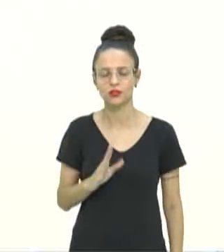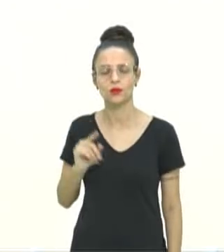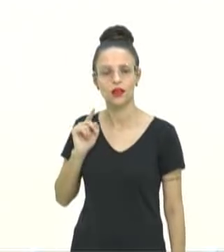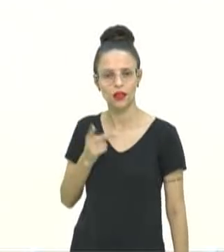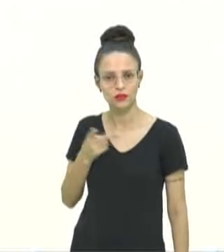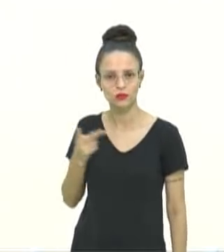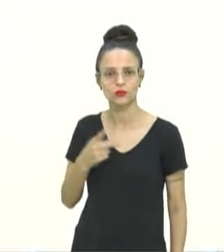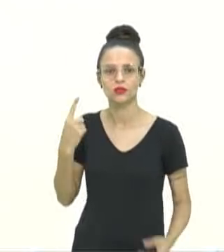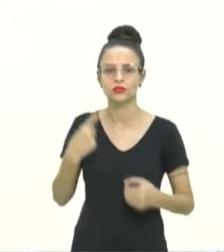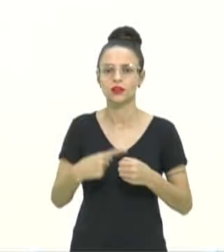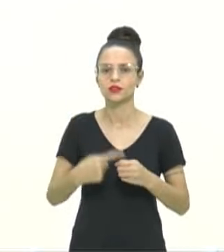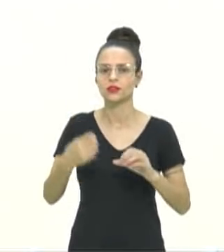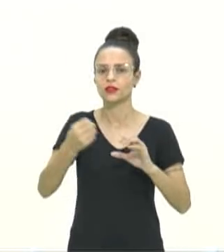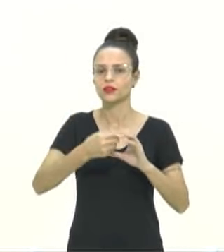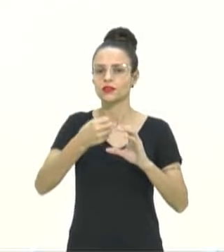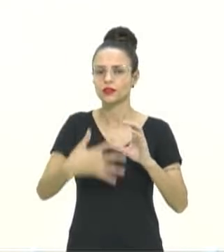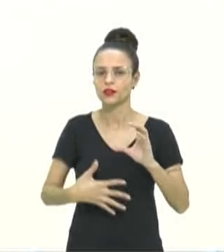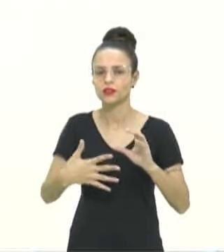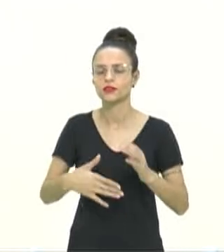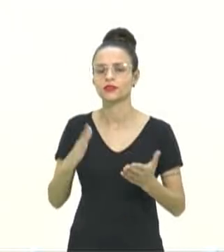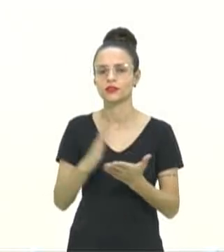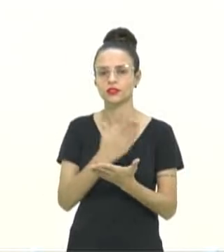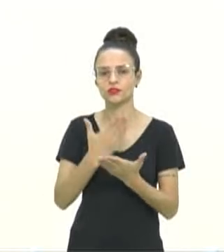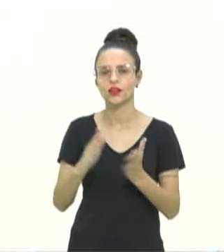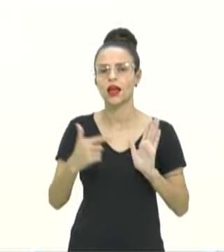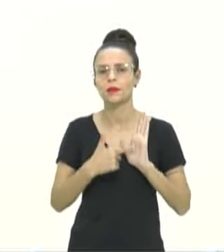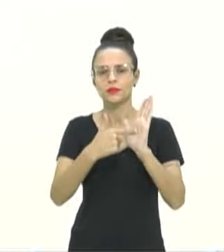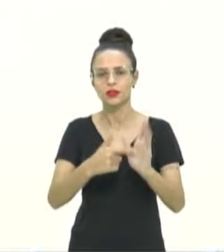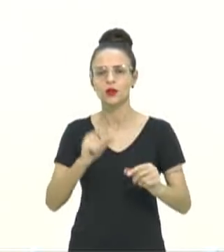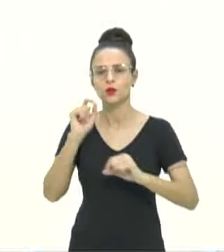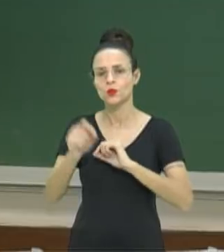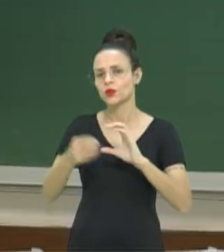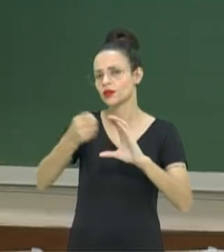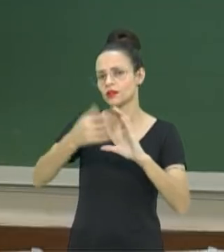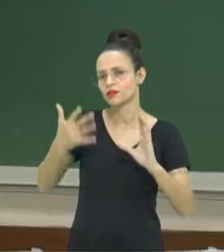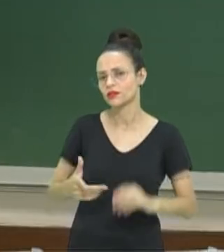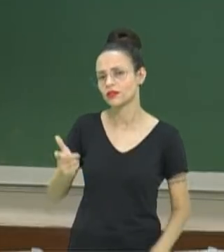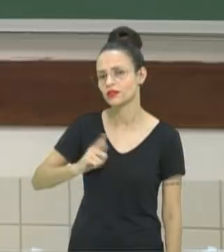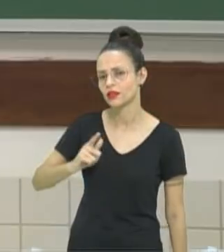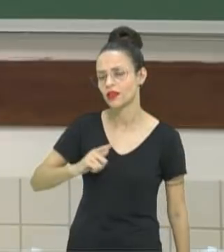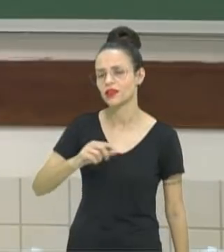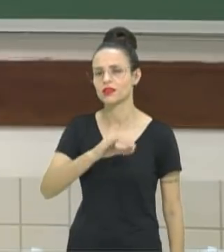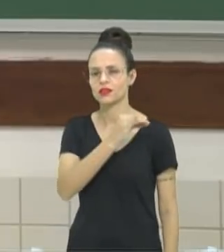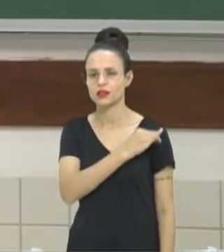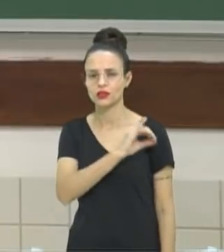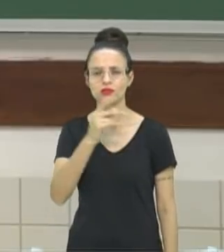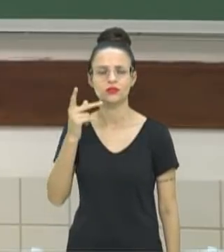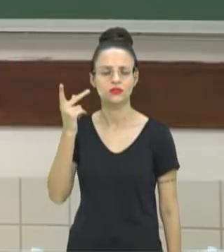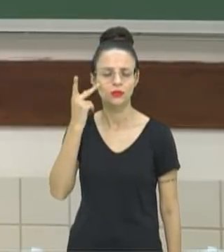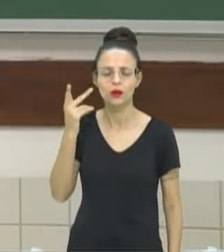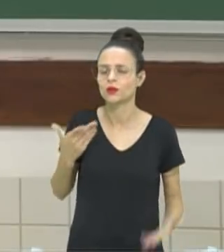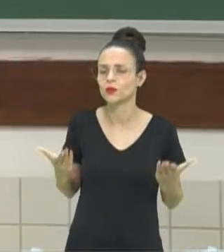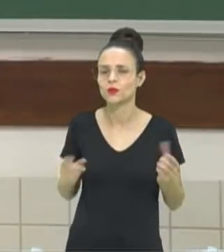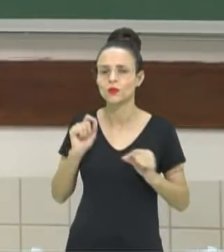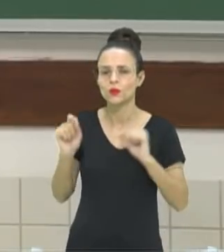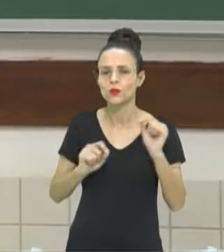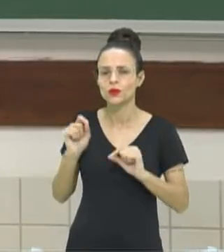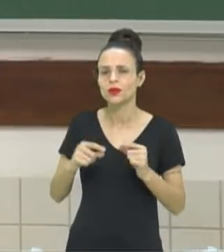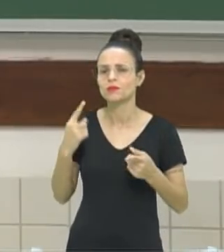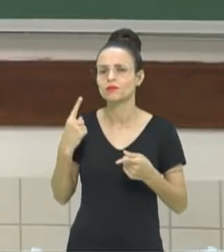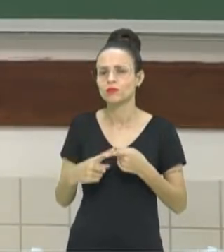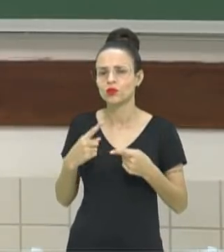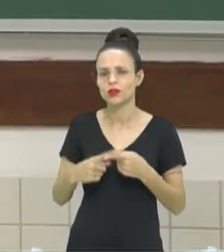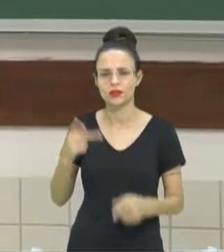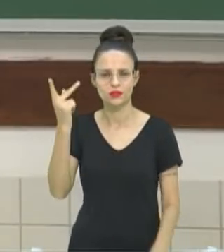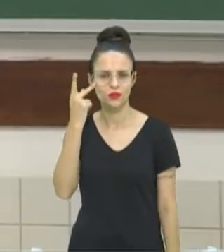cidades encontram-se classificadas nesse patamar por apresentarem que características? Então, lendo as alternativas ali, o que faz